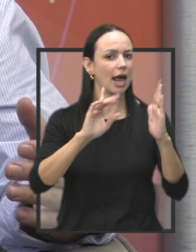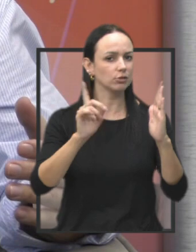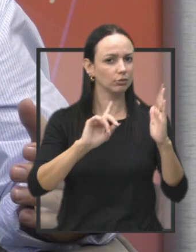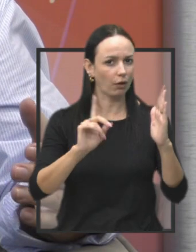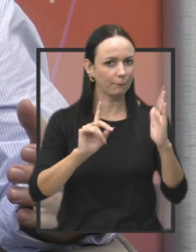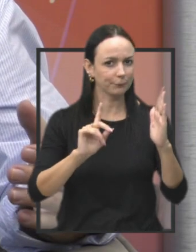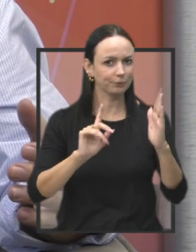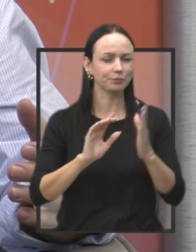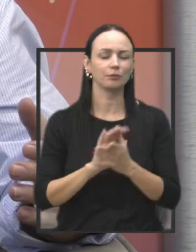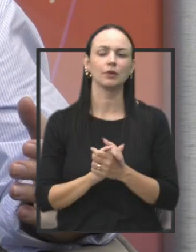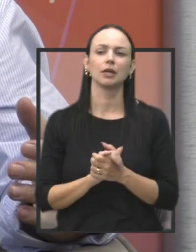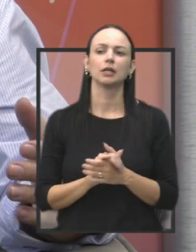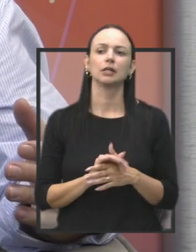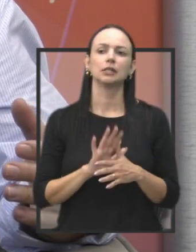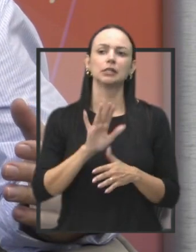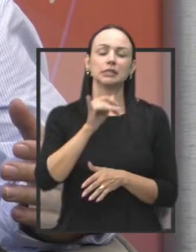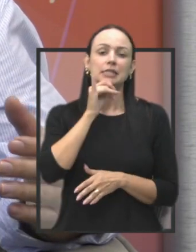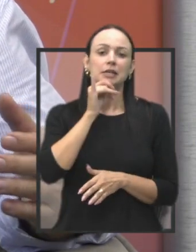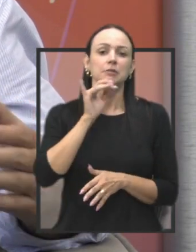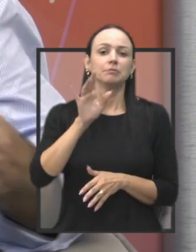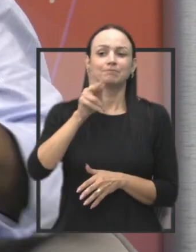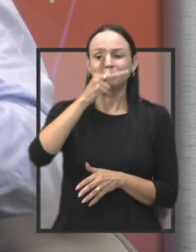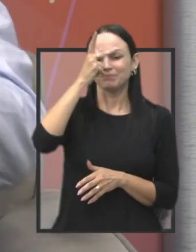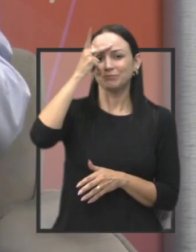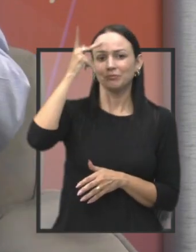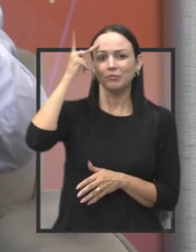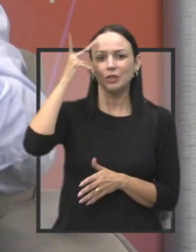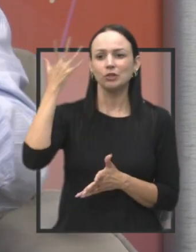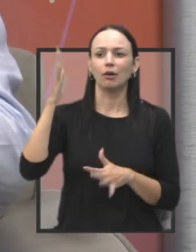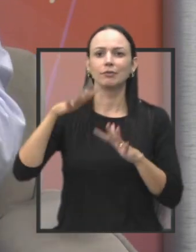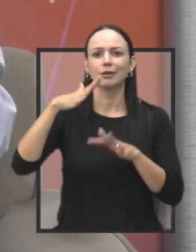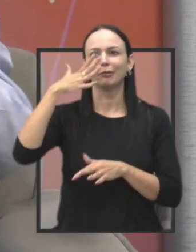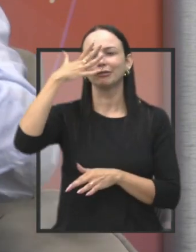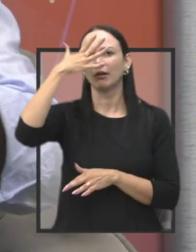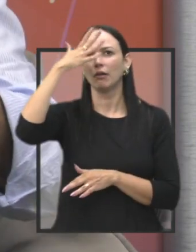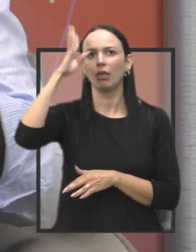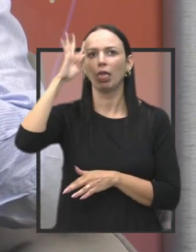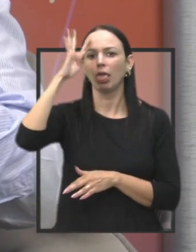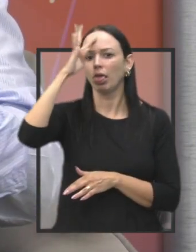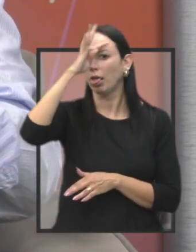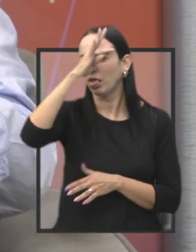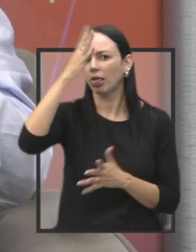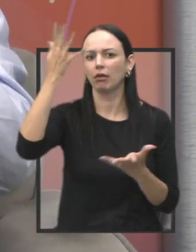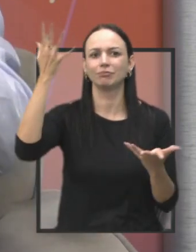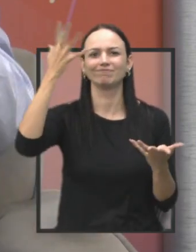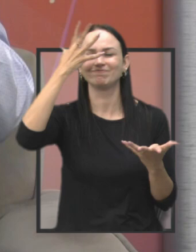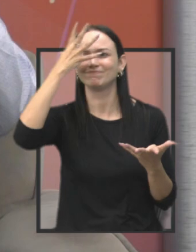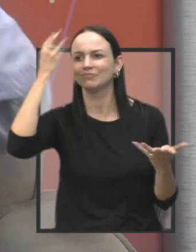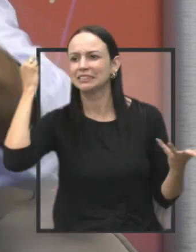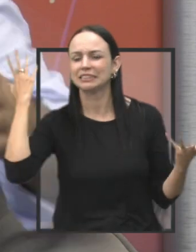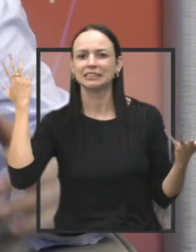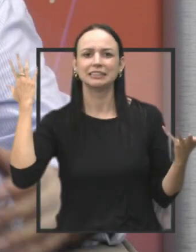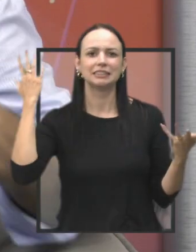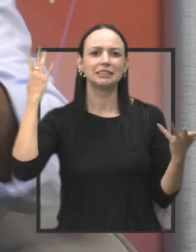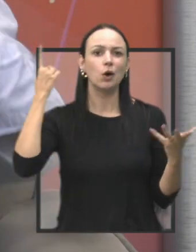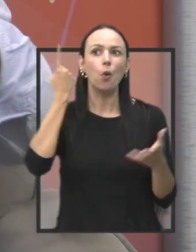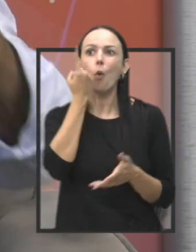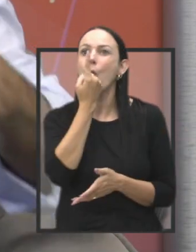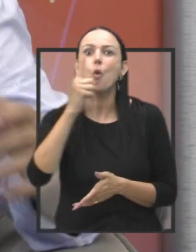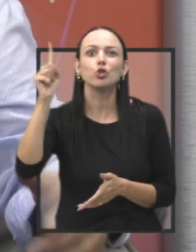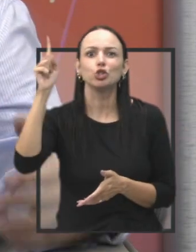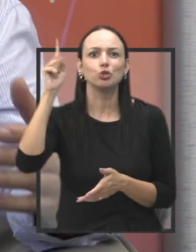de repente, acontece da pessoa uma distração, alguma coisa, e no último dia ou